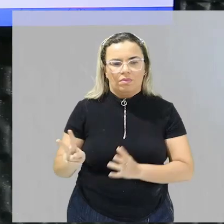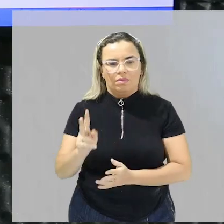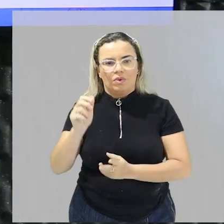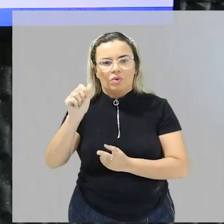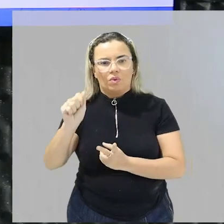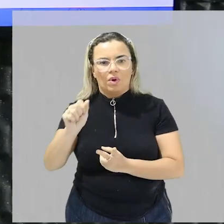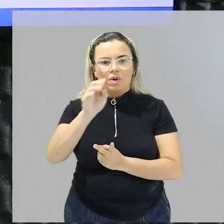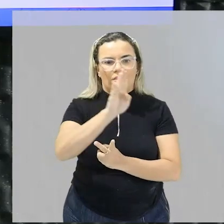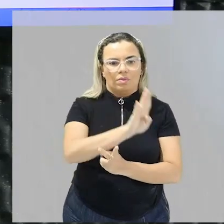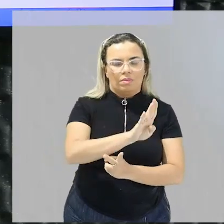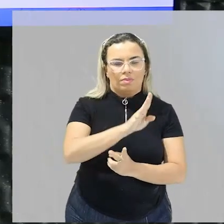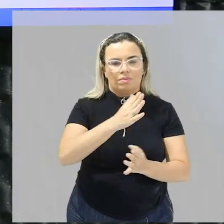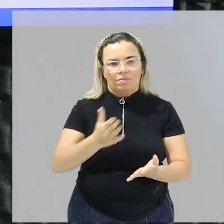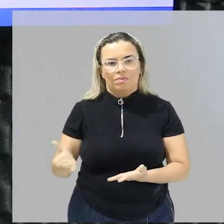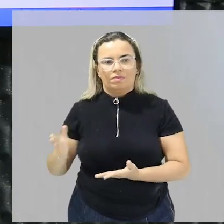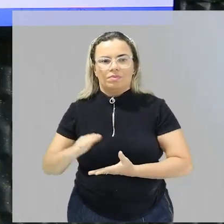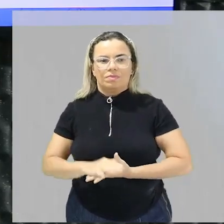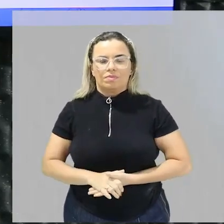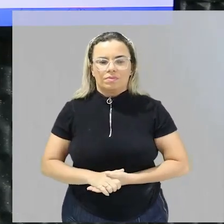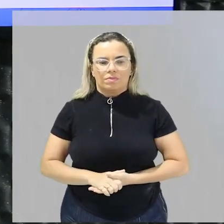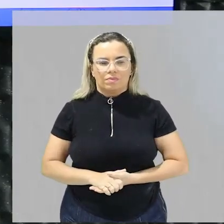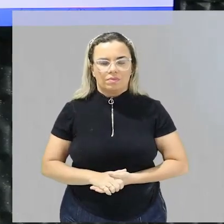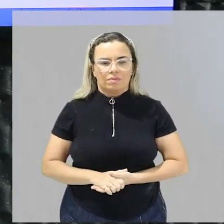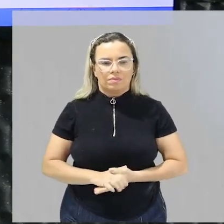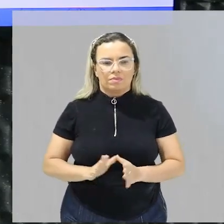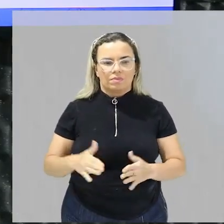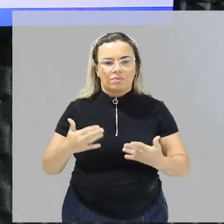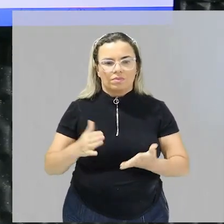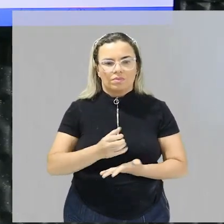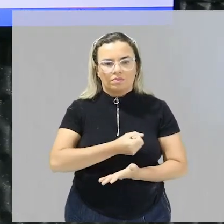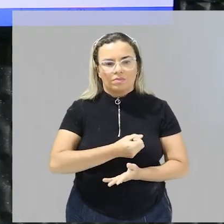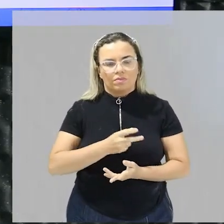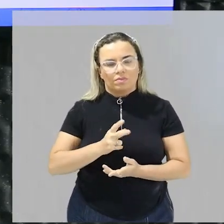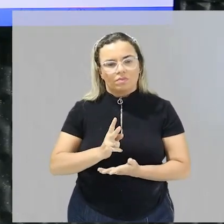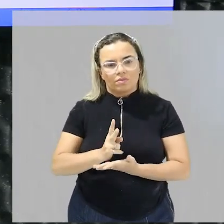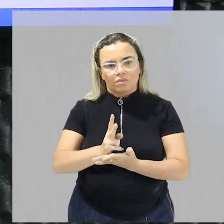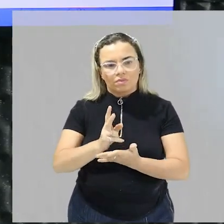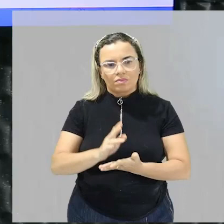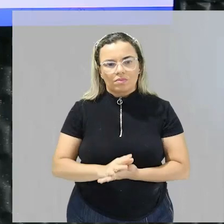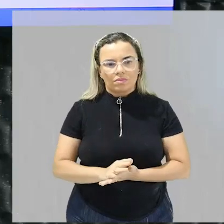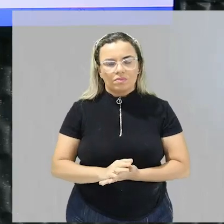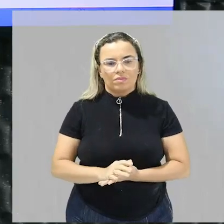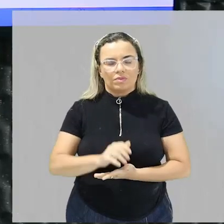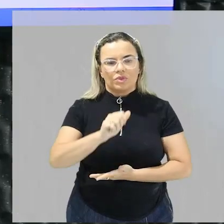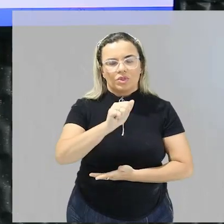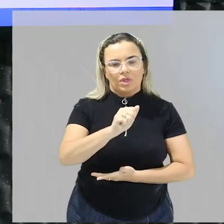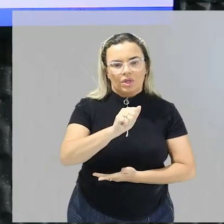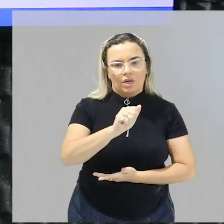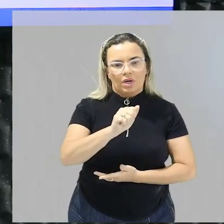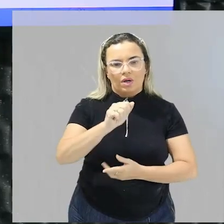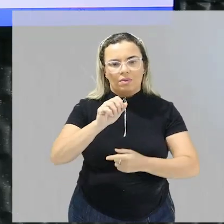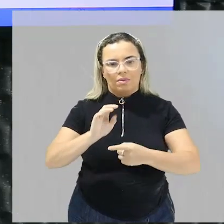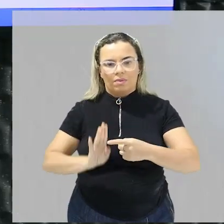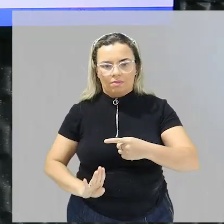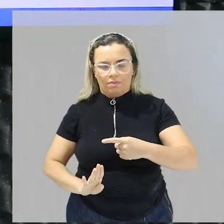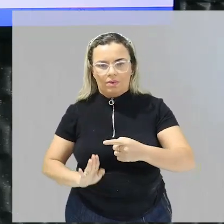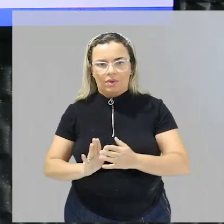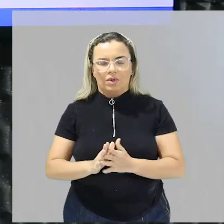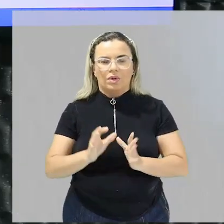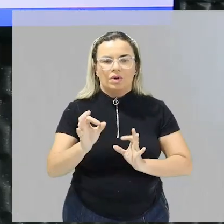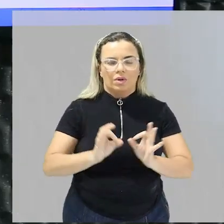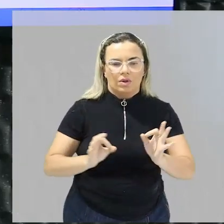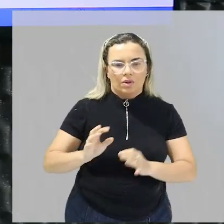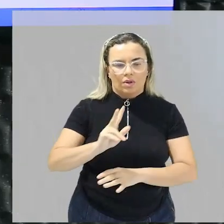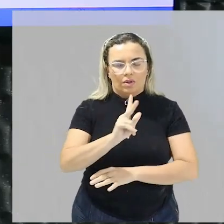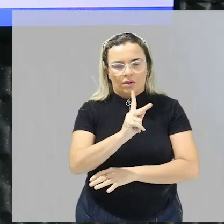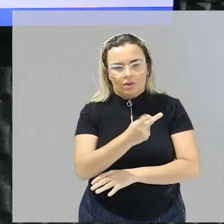A e o B. No caso aqui, foi falado para nós que ele é o quociente de A por B. Então, a gente já começa montando esse H.